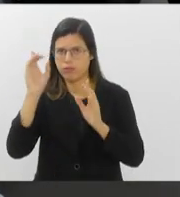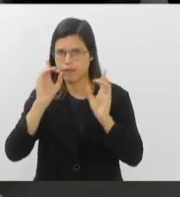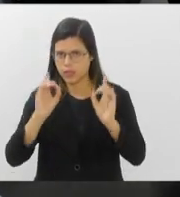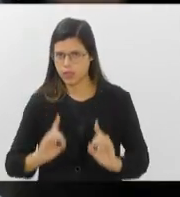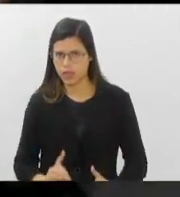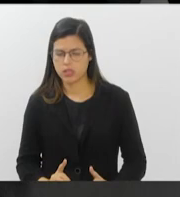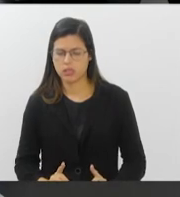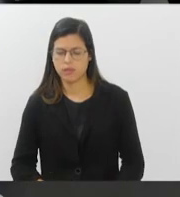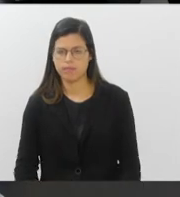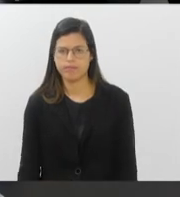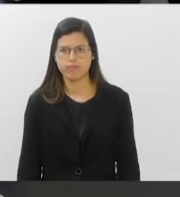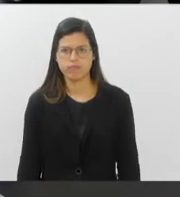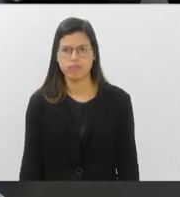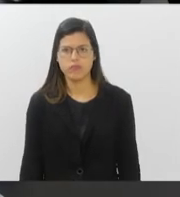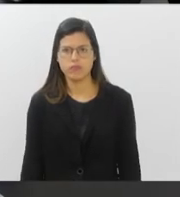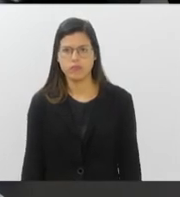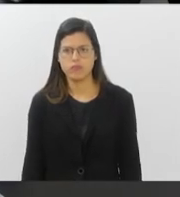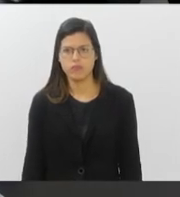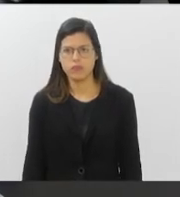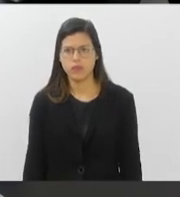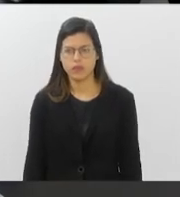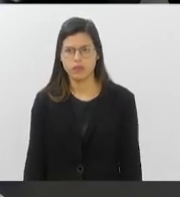Só que, assim, a gente tem aí